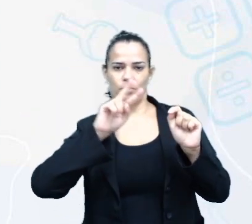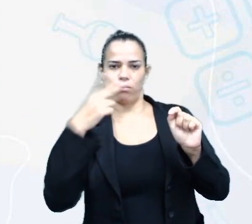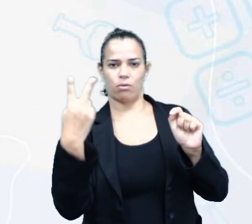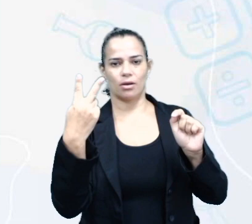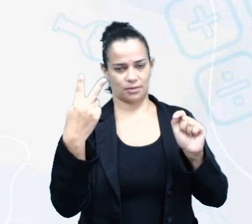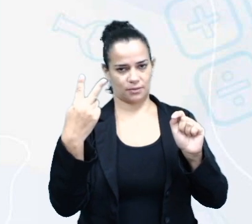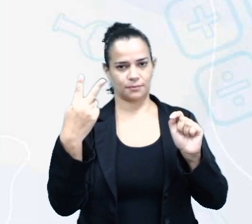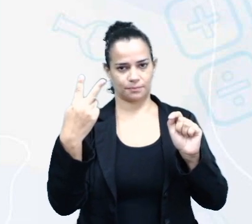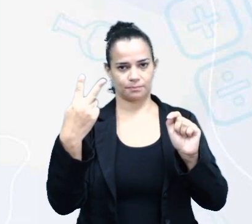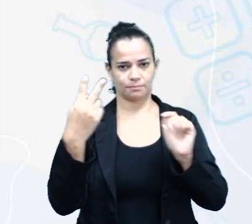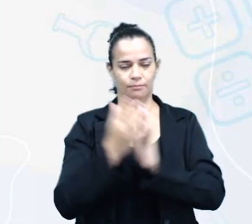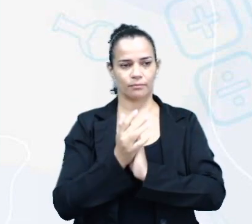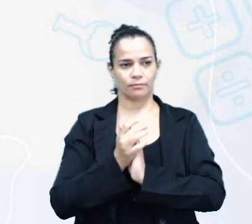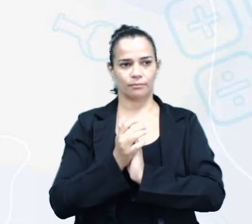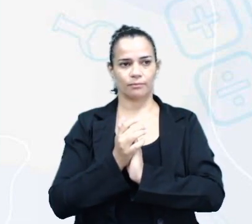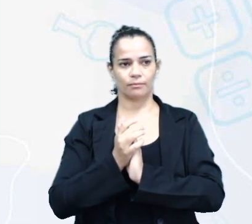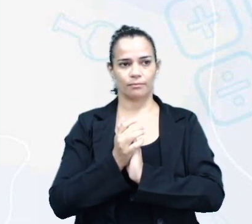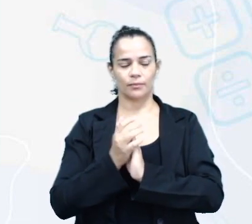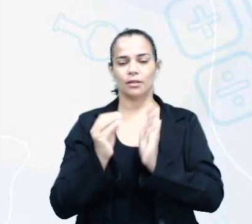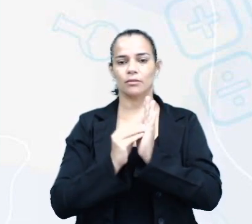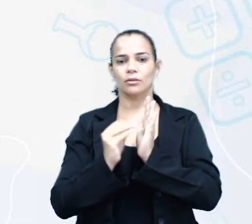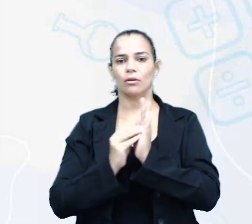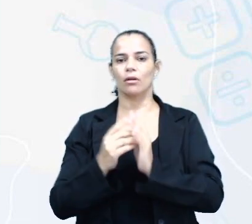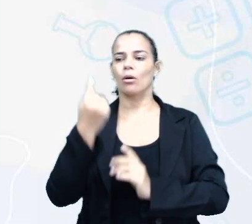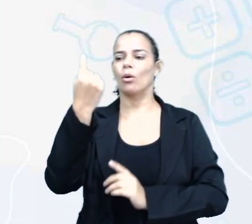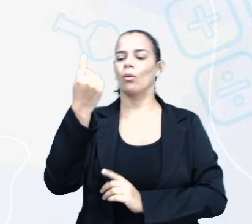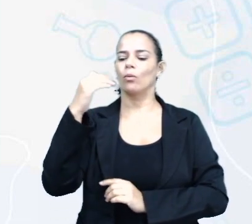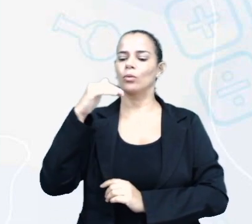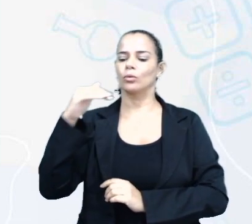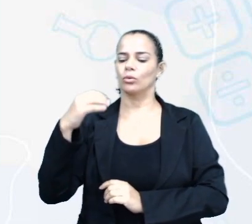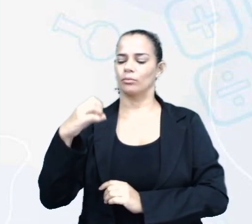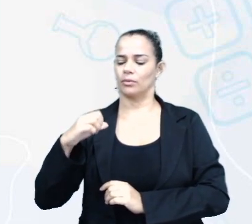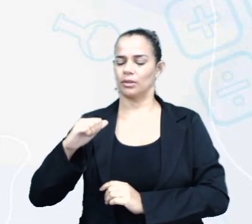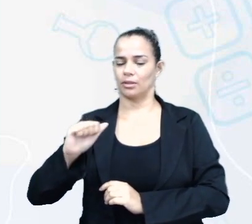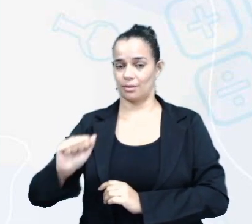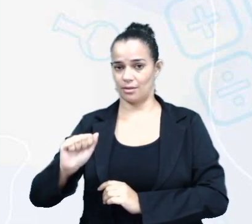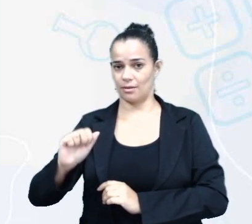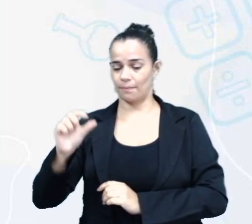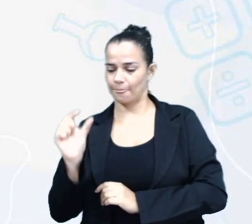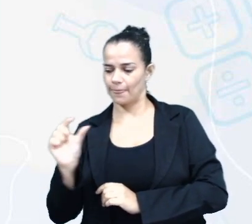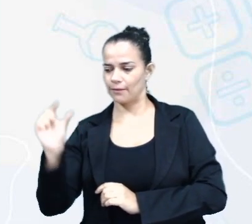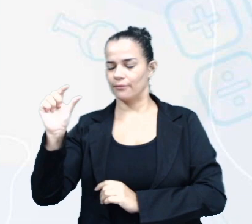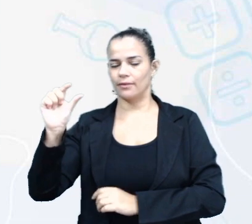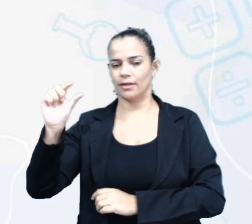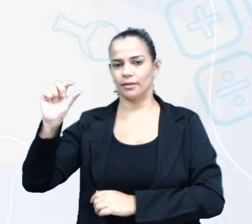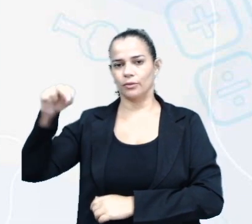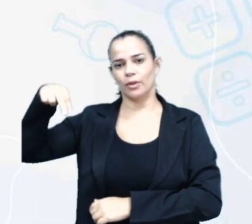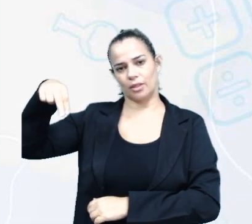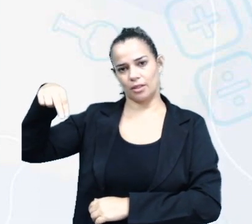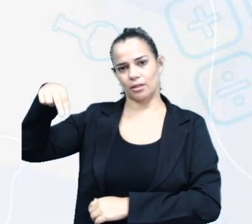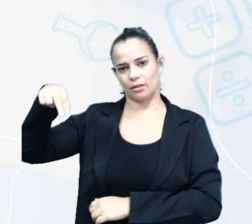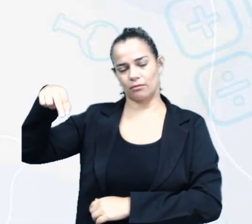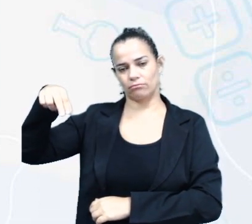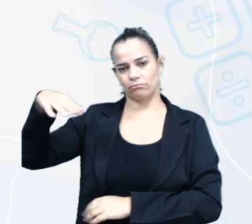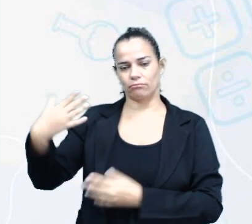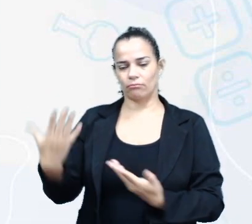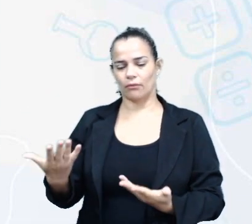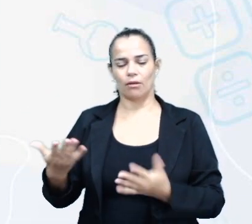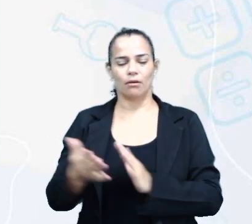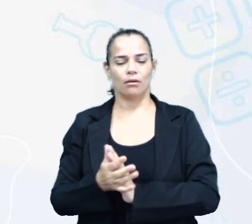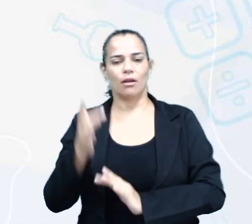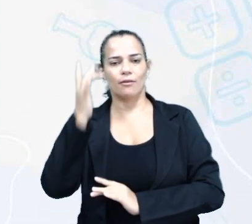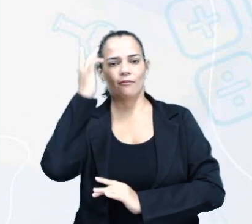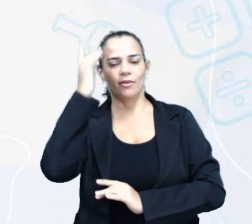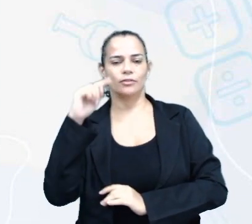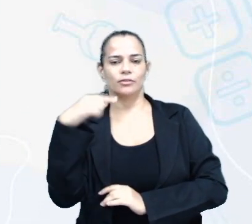inversão que vai se tornar 1 sobre A elevado a N. Em linhas gerais, como exemplo, é bem